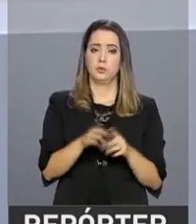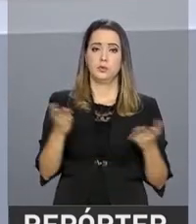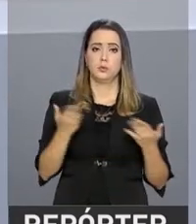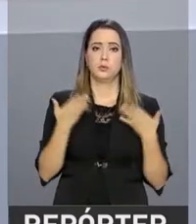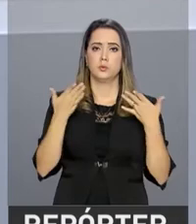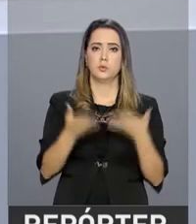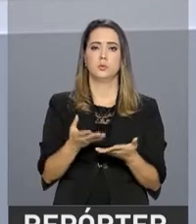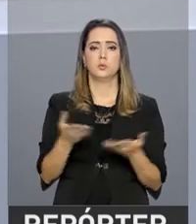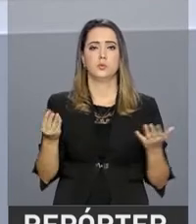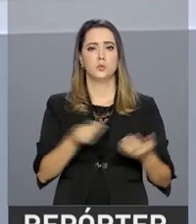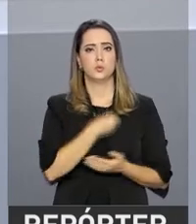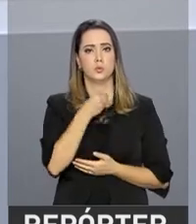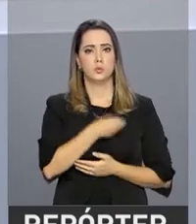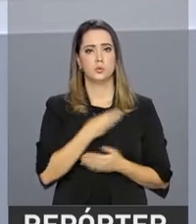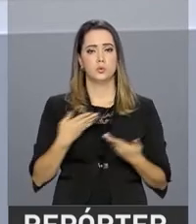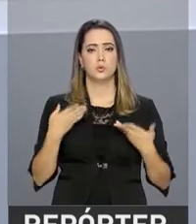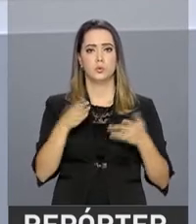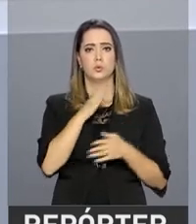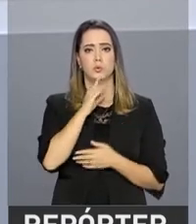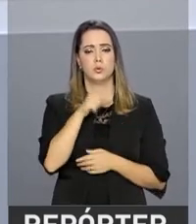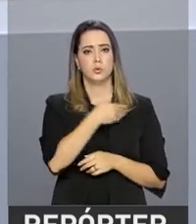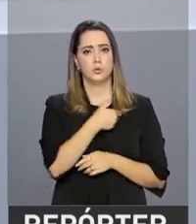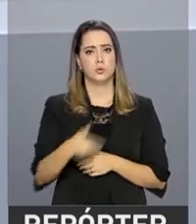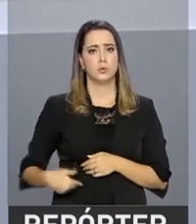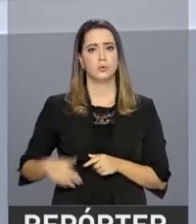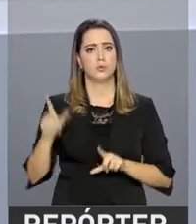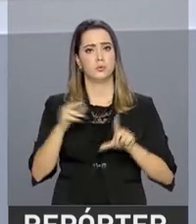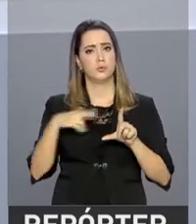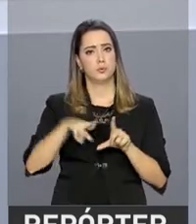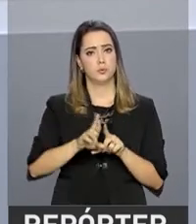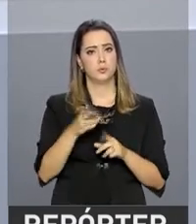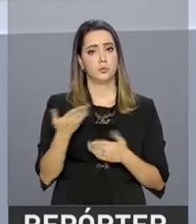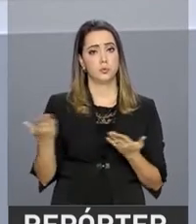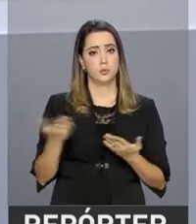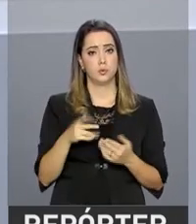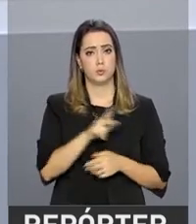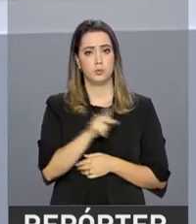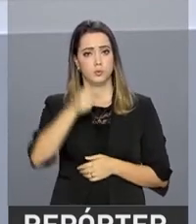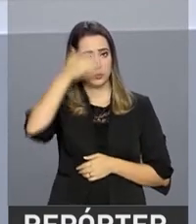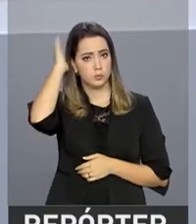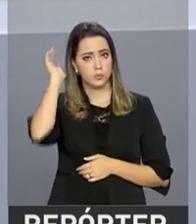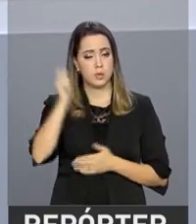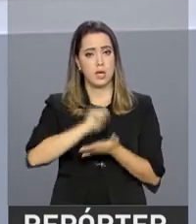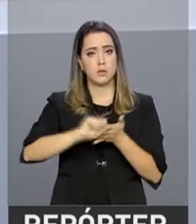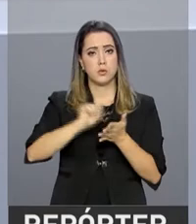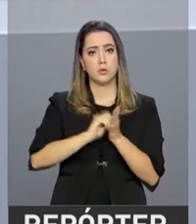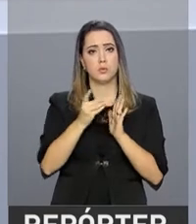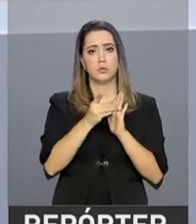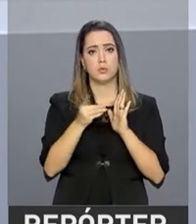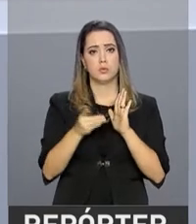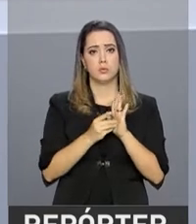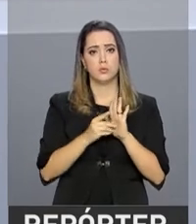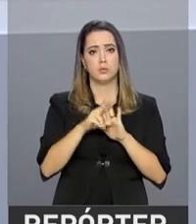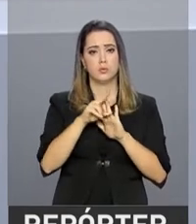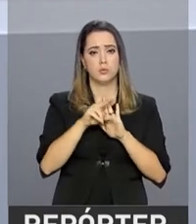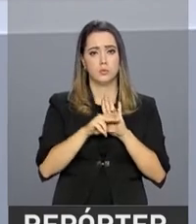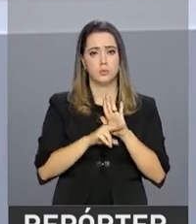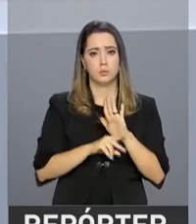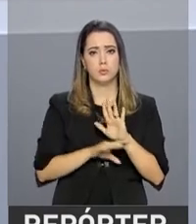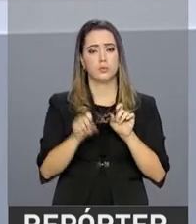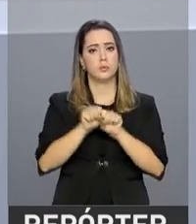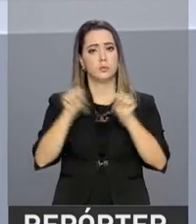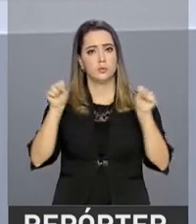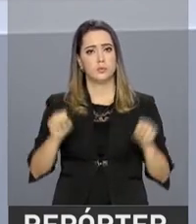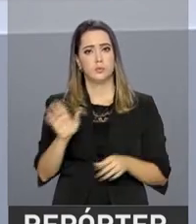vivo do programa por dentro do governo aqui da tv nbr recentemente o presidente michel temer assinou decreto que